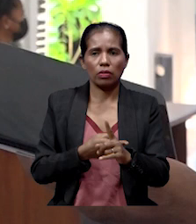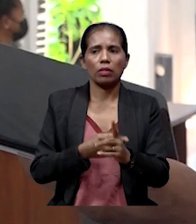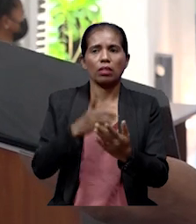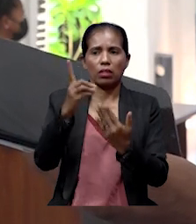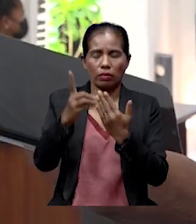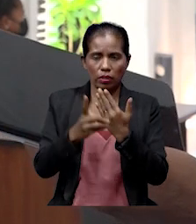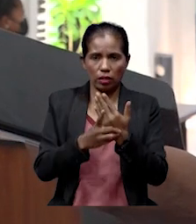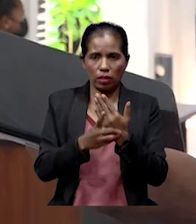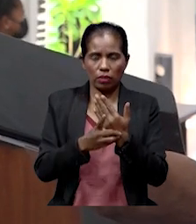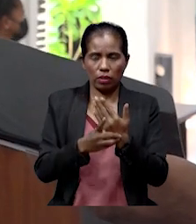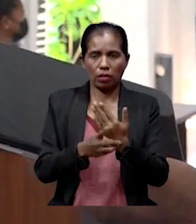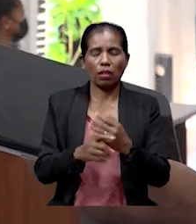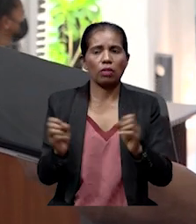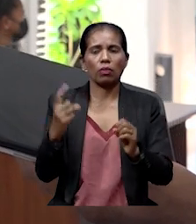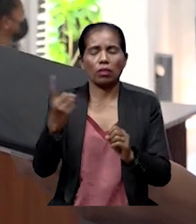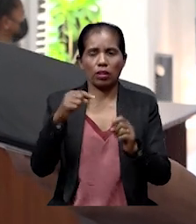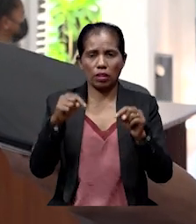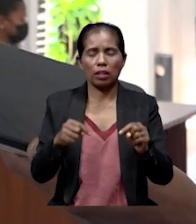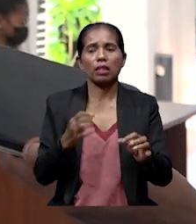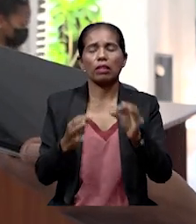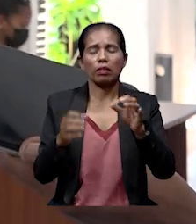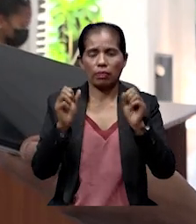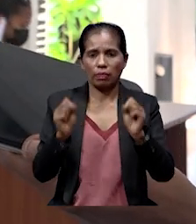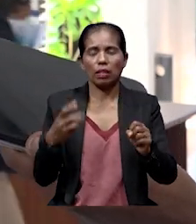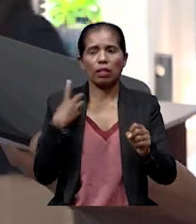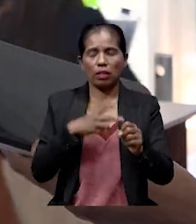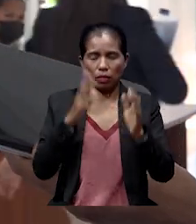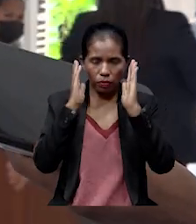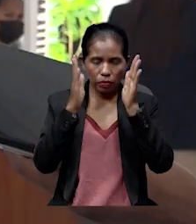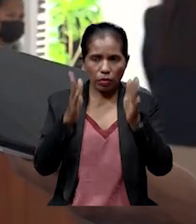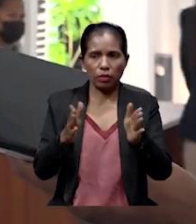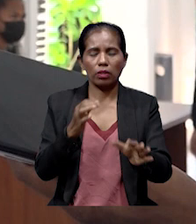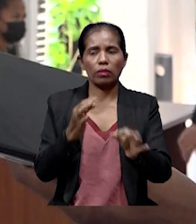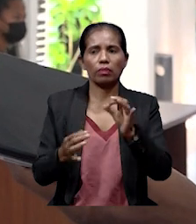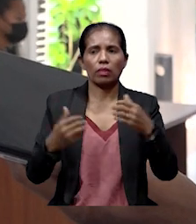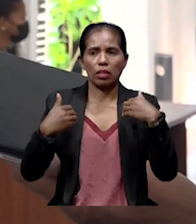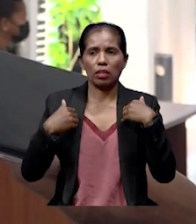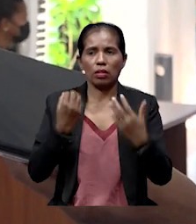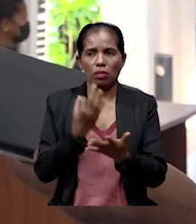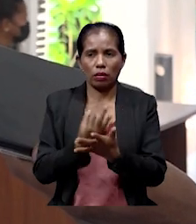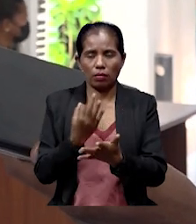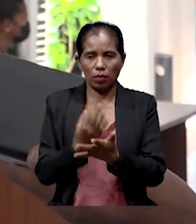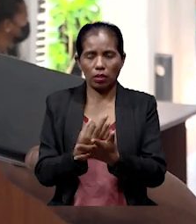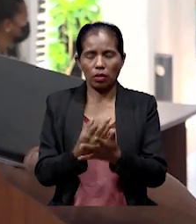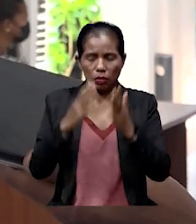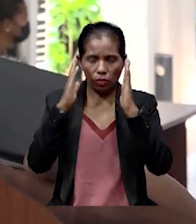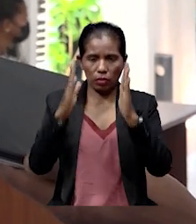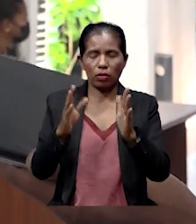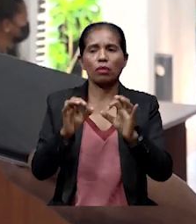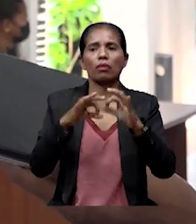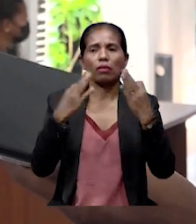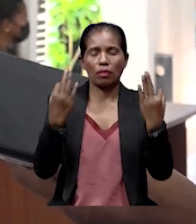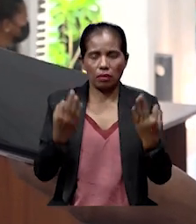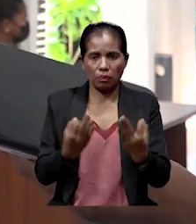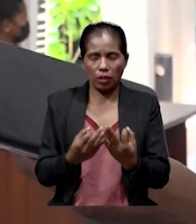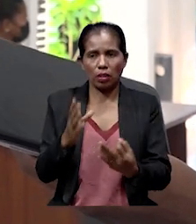fin de anu no lausi da ne deit mas sebele ita harema kida ne sebele iha orsamentu nebe ma ka ba umakain laos deit ba